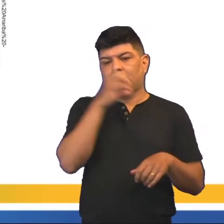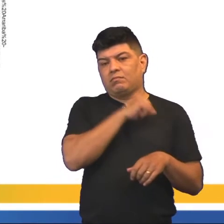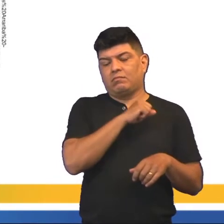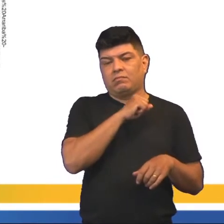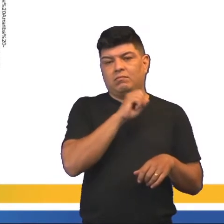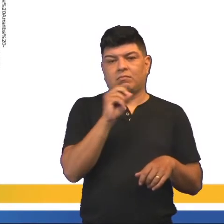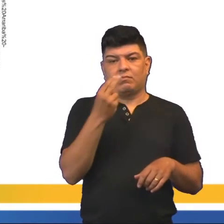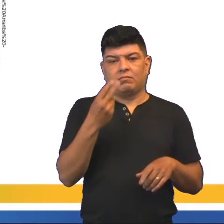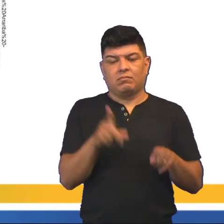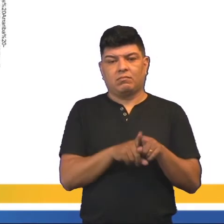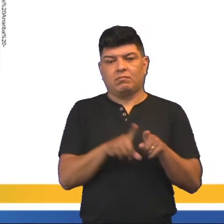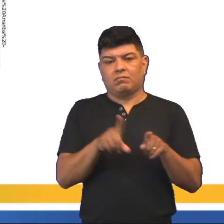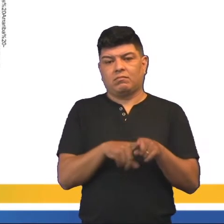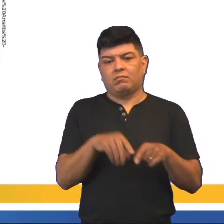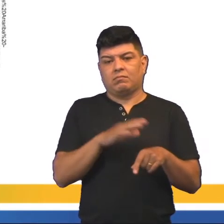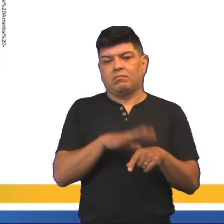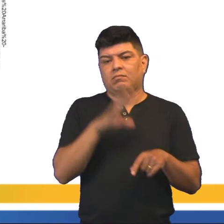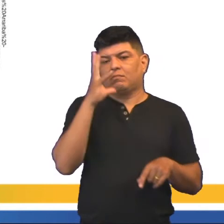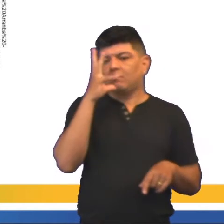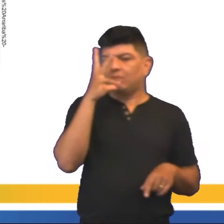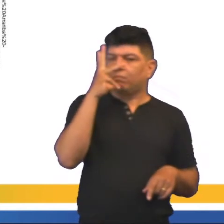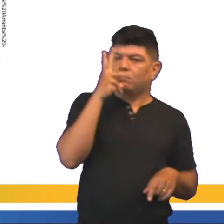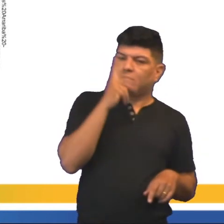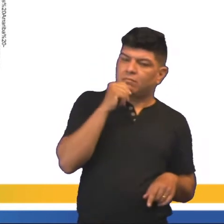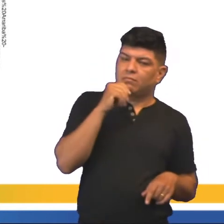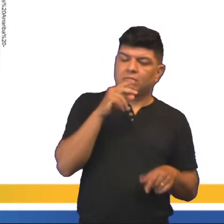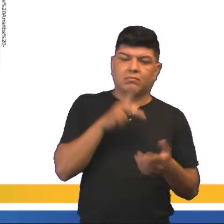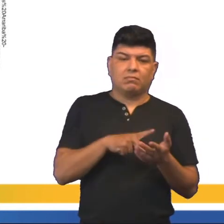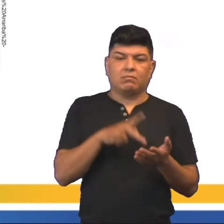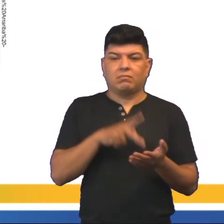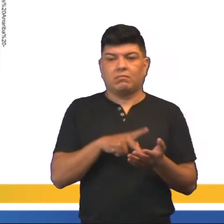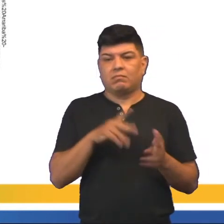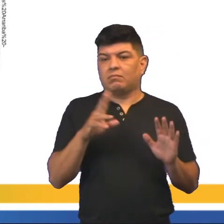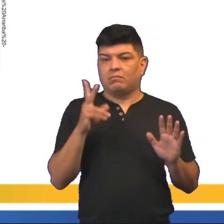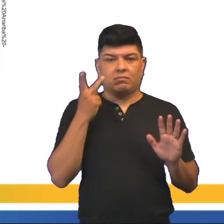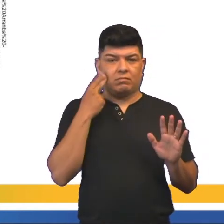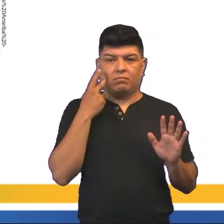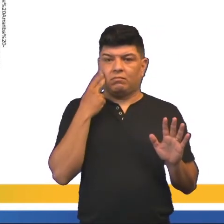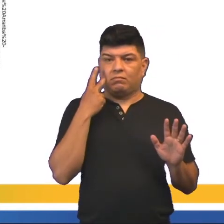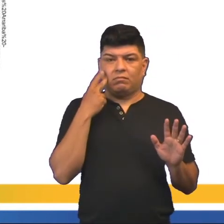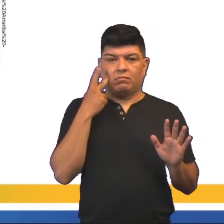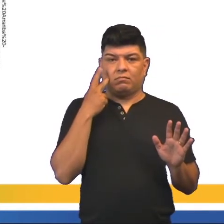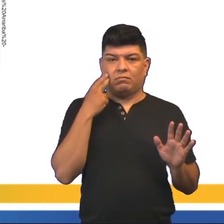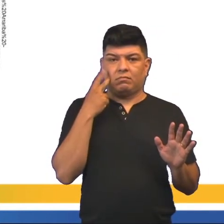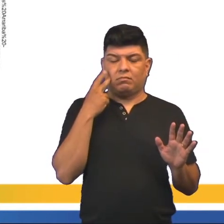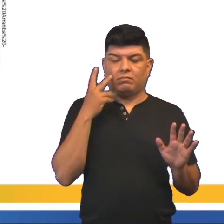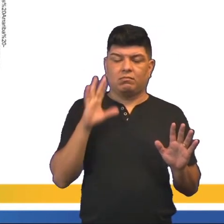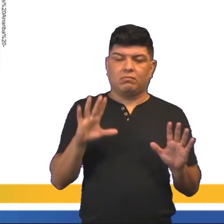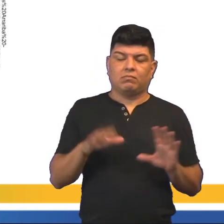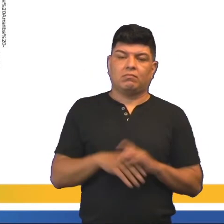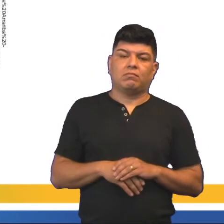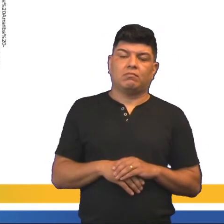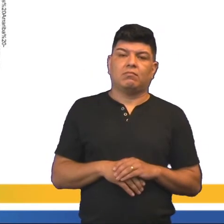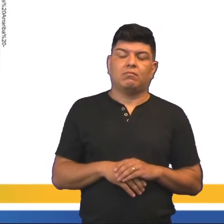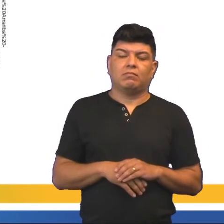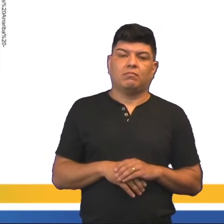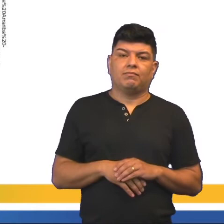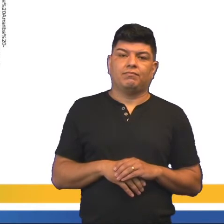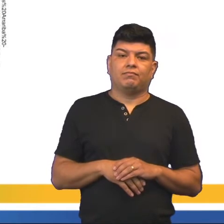rápido, ou que ele está passando muito lentamente, quando na verdade ele está ali acontecendo na medida